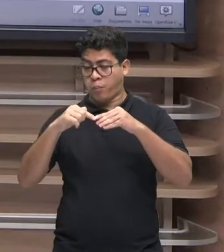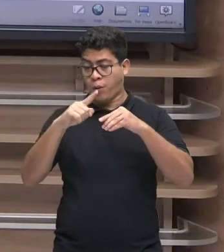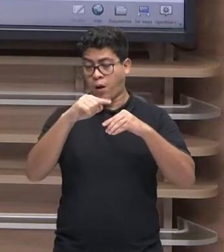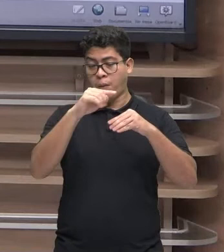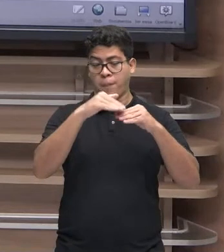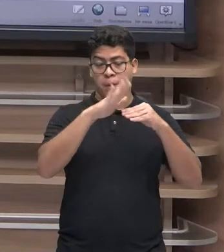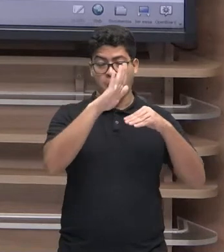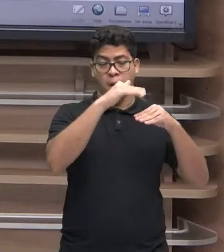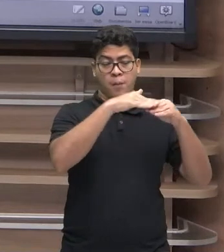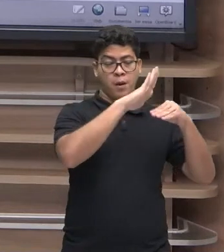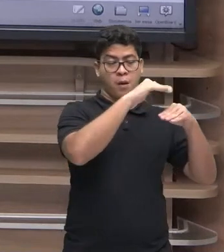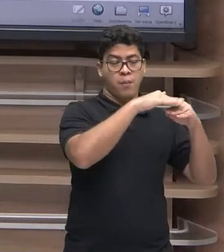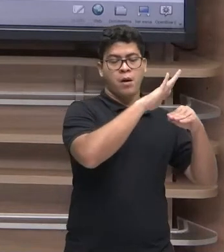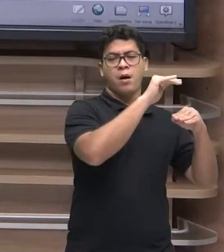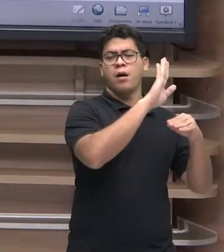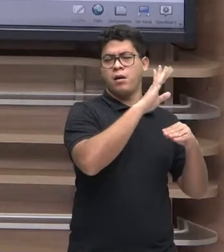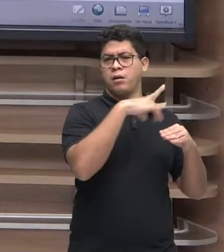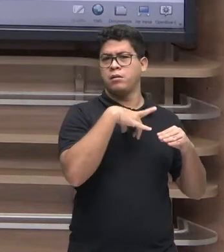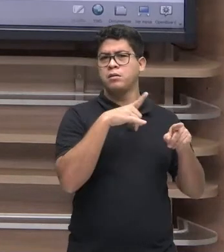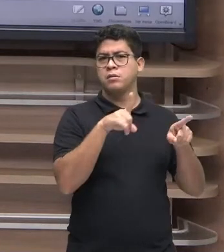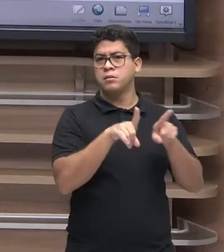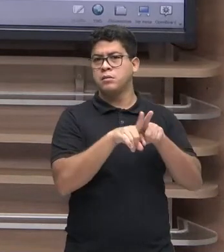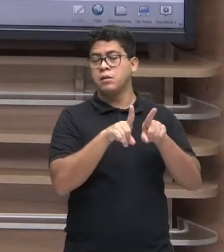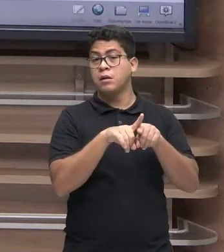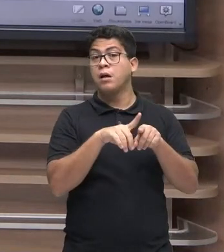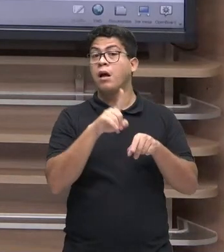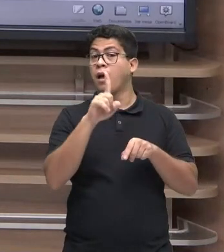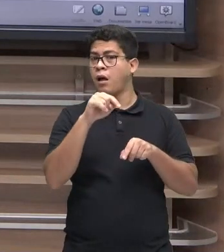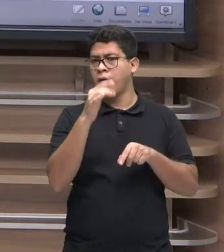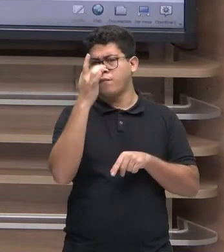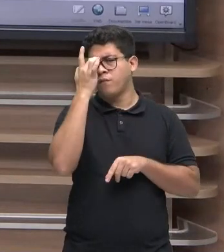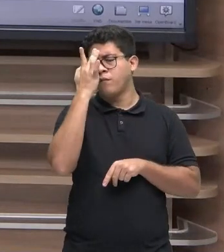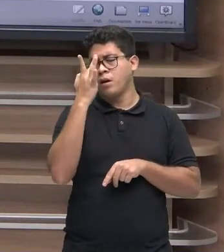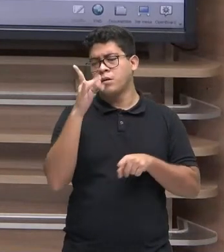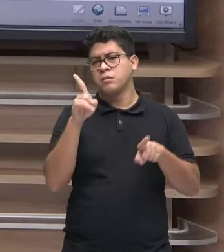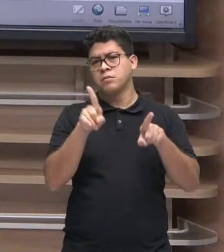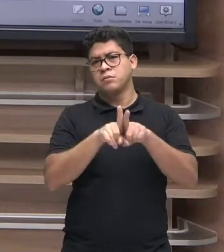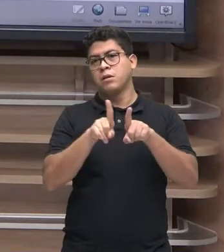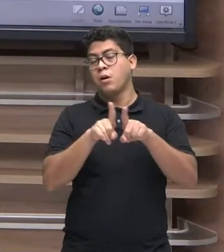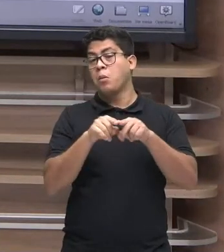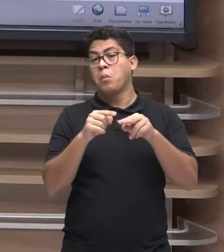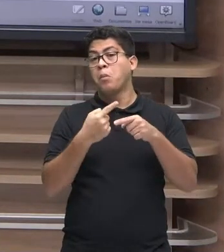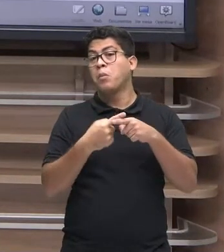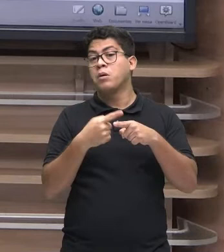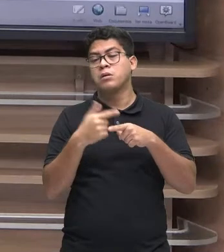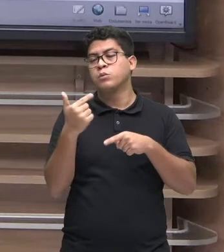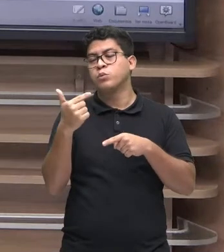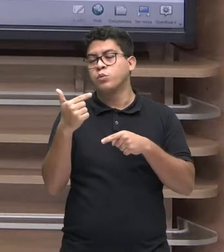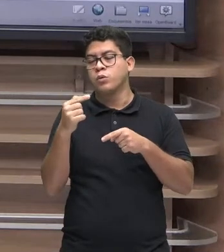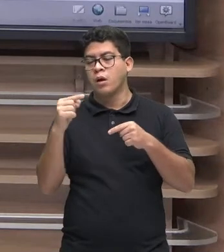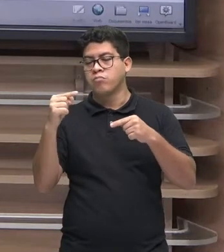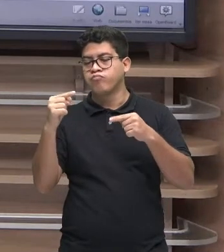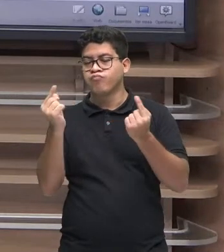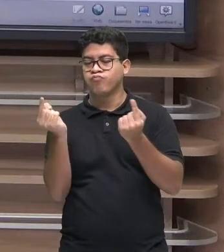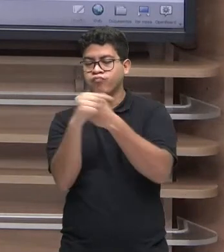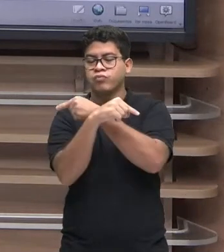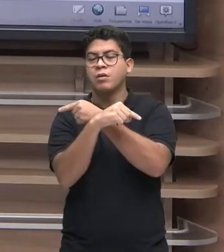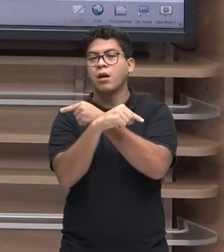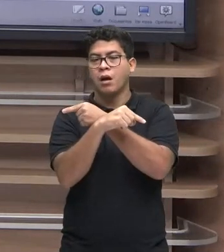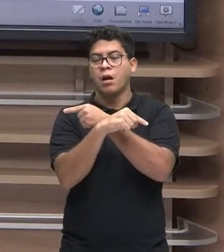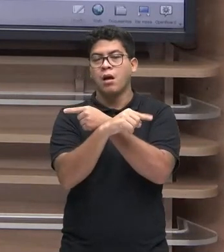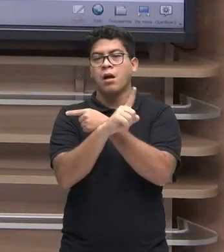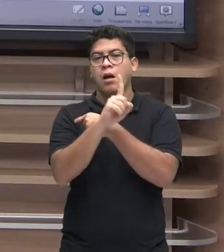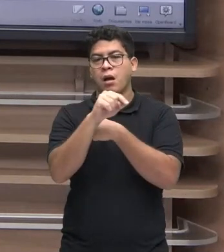diretamente proporcionais. Esse problema foi até um problema mais fácil de resolver, porque como não tem grandezas inversamente proporcionais, a